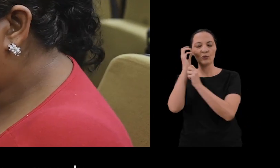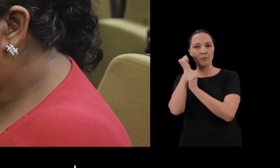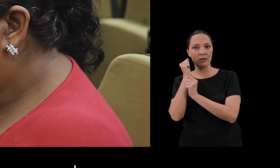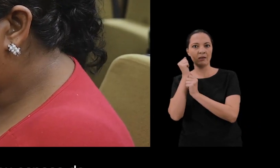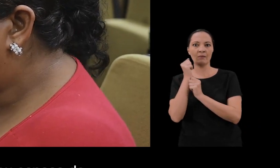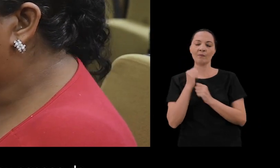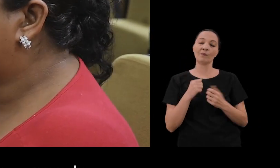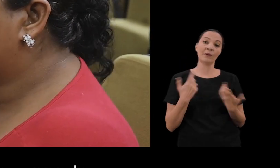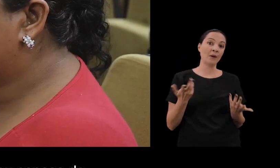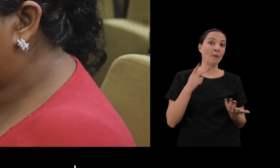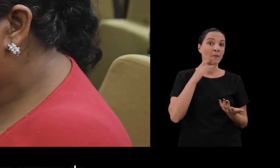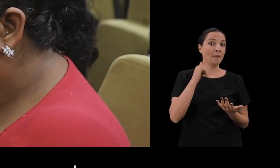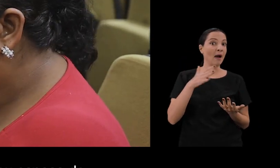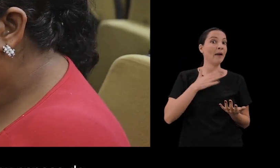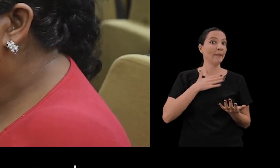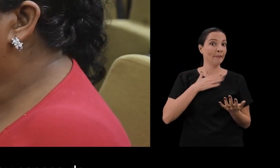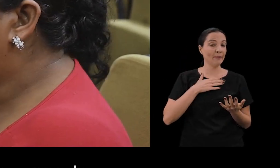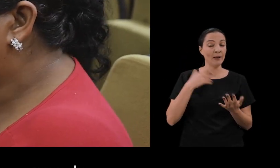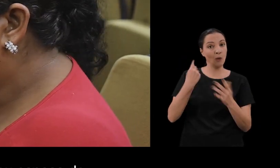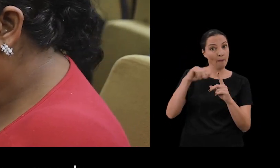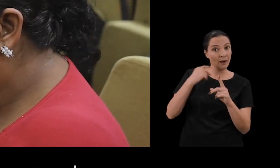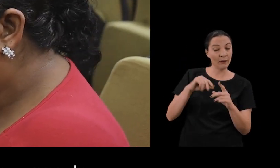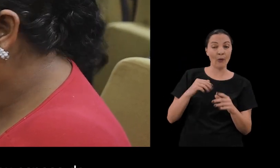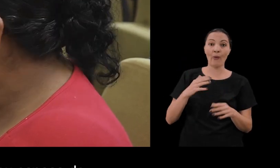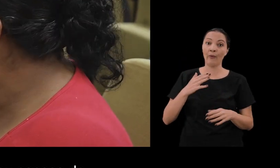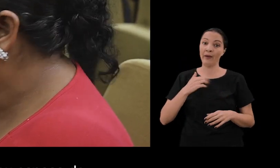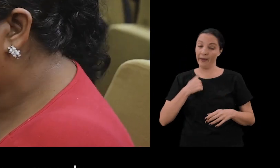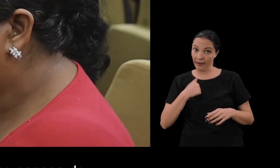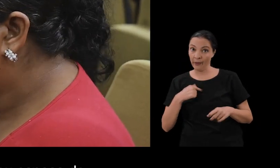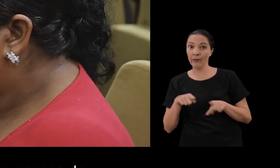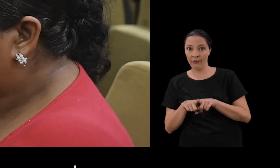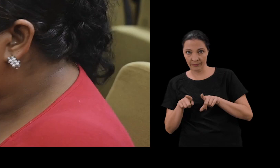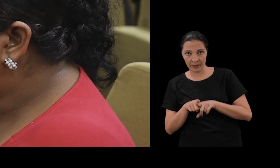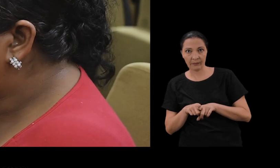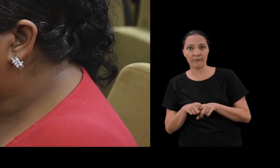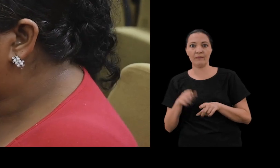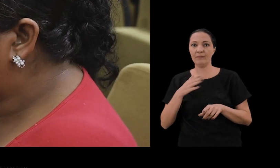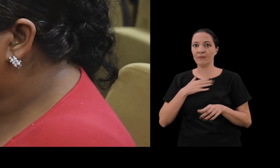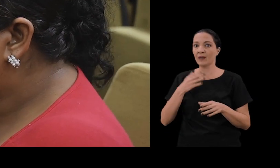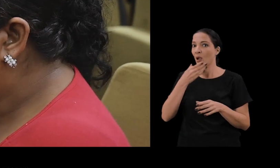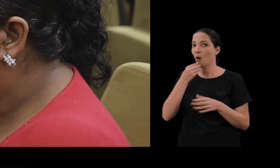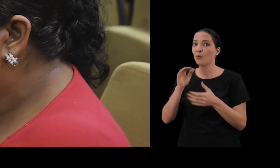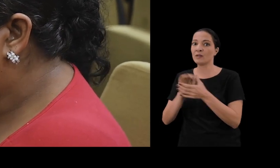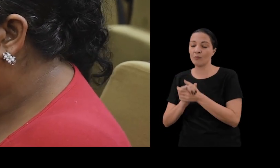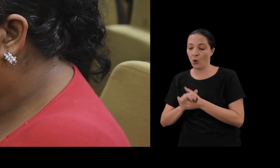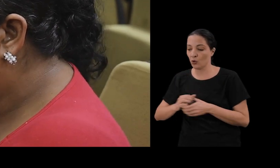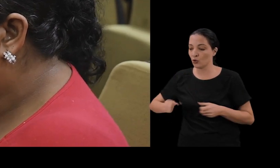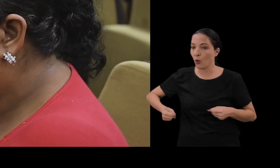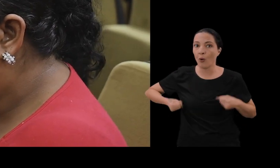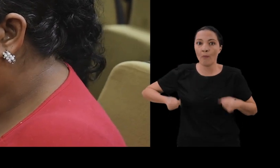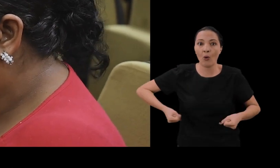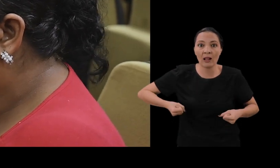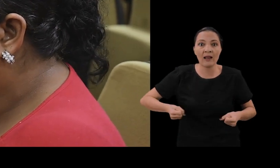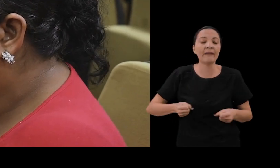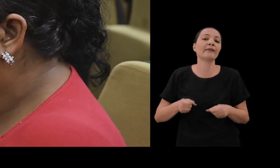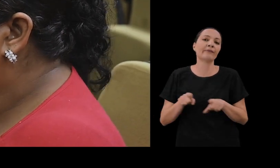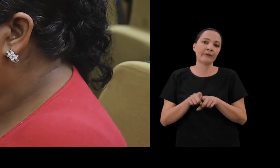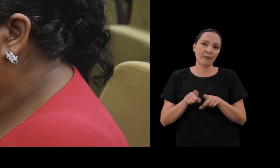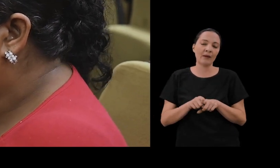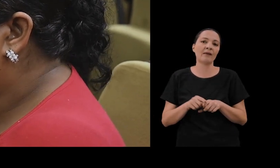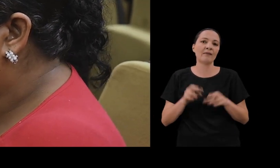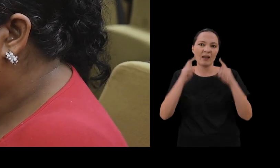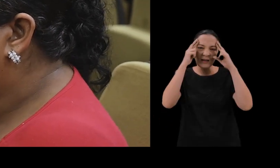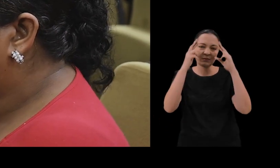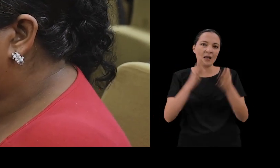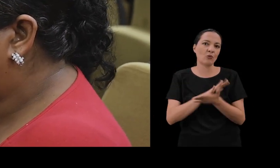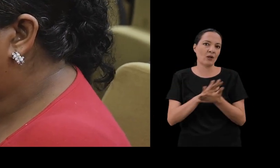Eu apanhei, na época meu esposo de muleta apanhou crianças, então ele muitas vezes não tinha respeito nenhum com a gente, então a gente